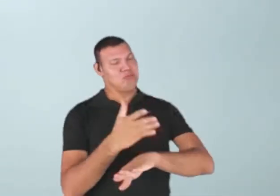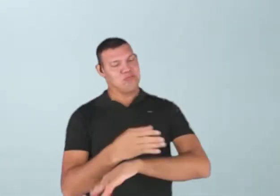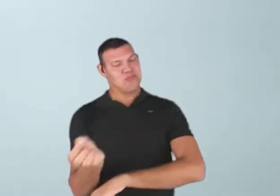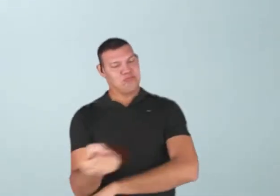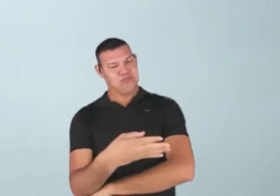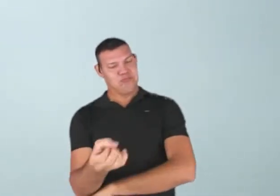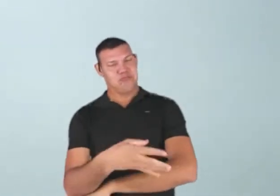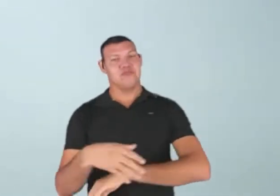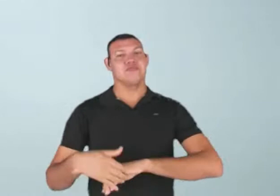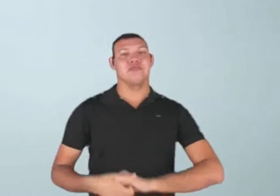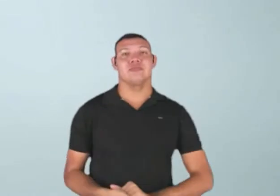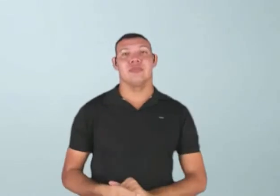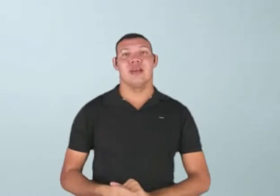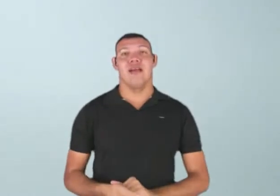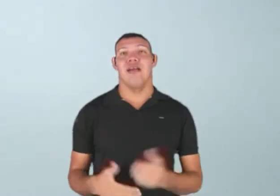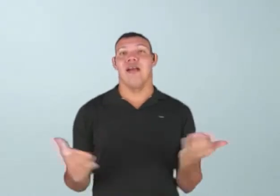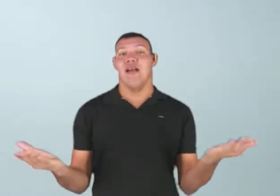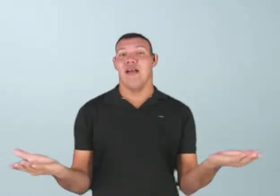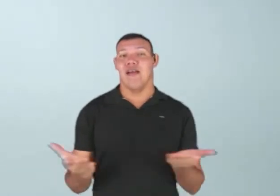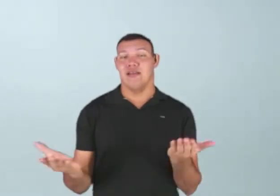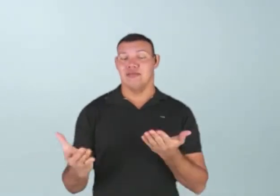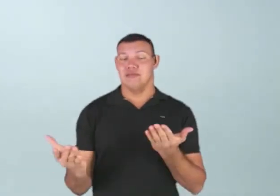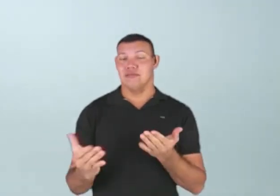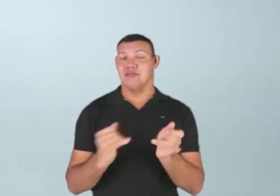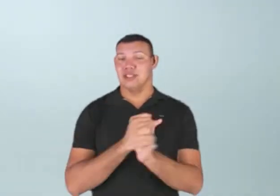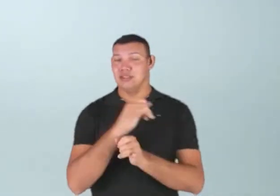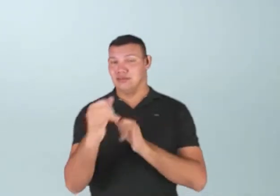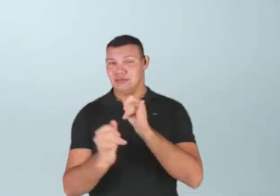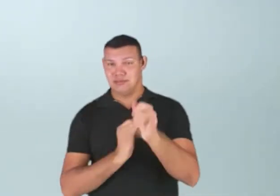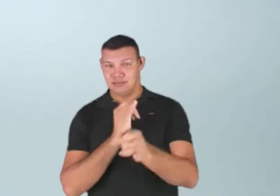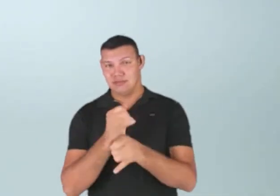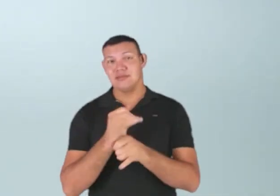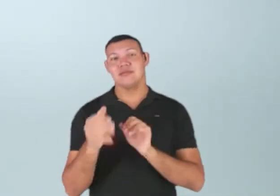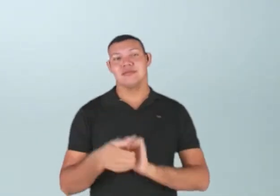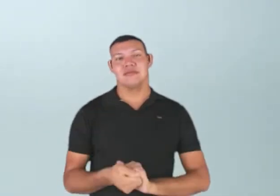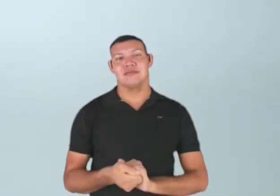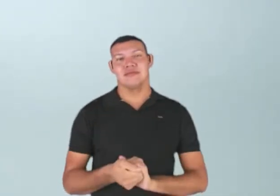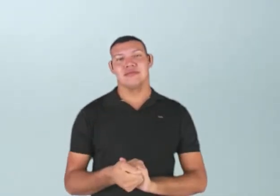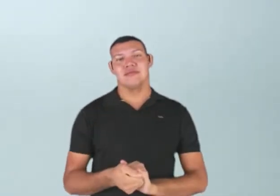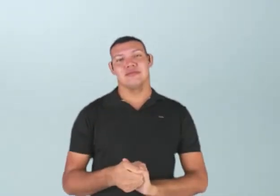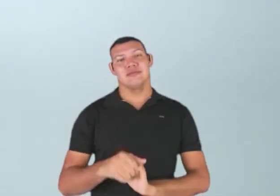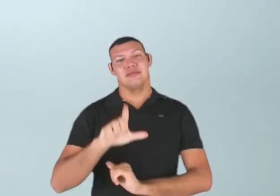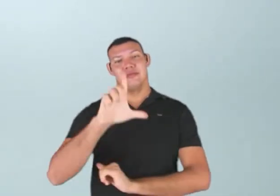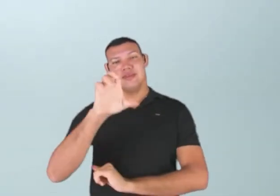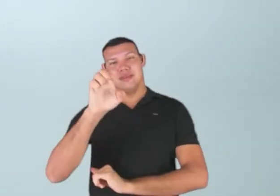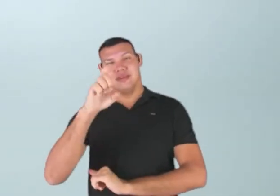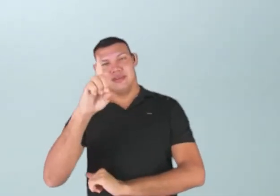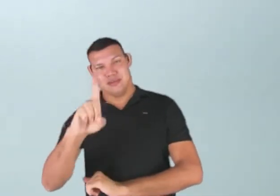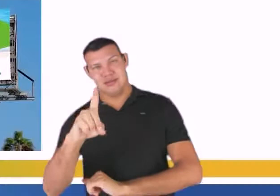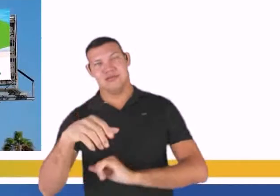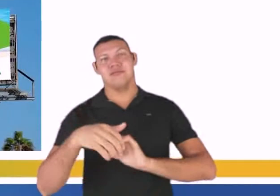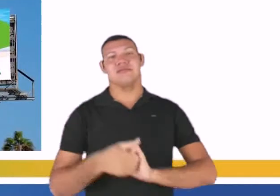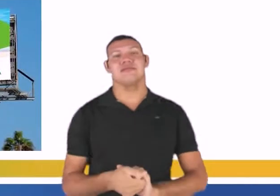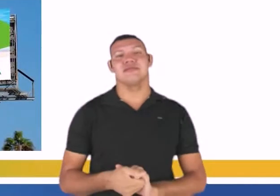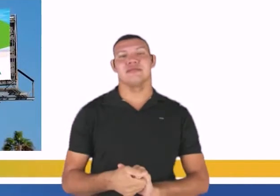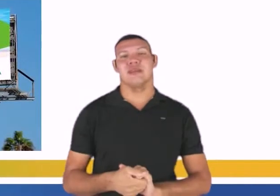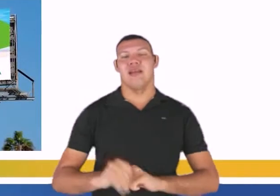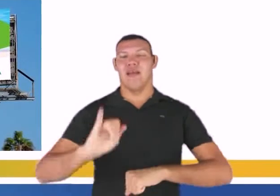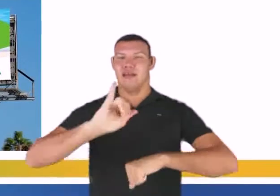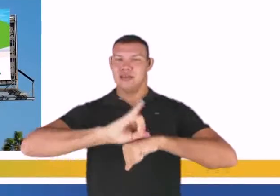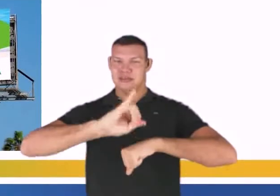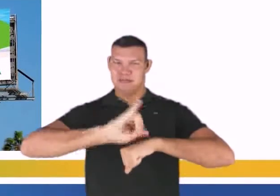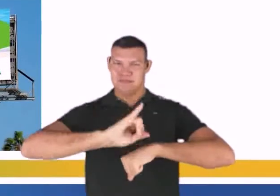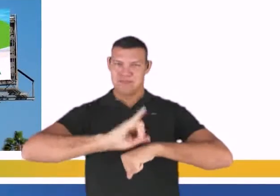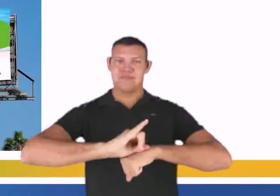mais moderna agora, em virtude da tecnologia, que são as de LED, que nós podemos ver em capitais